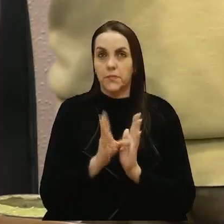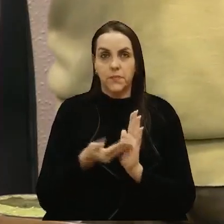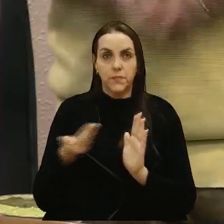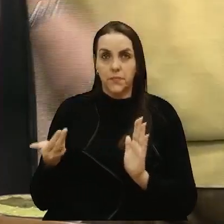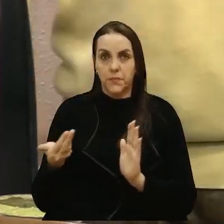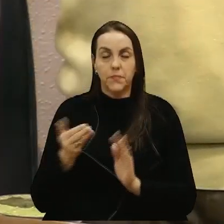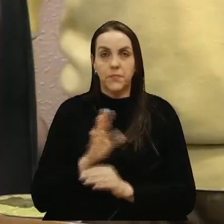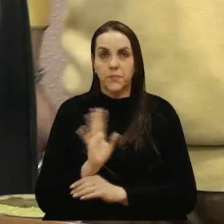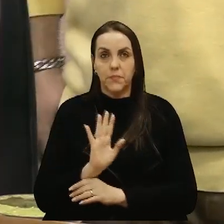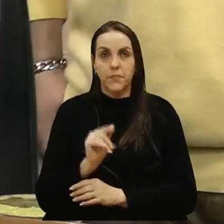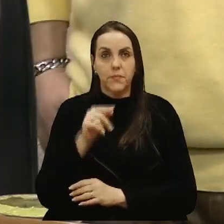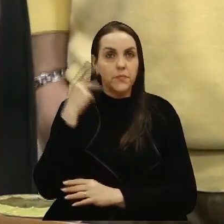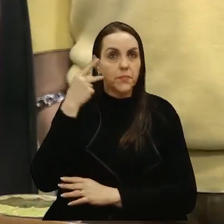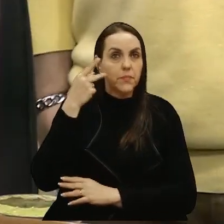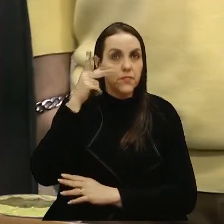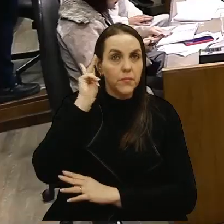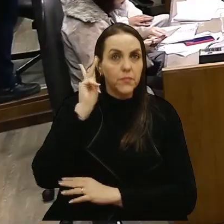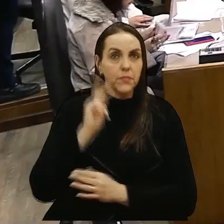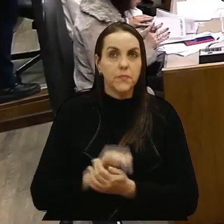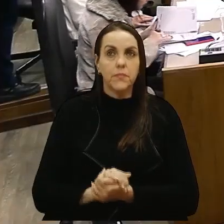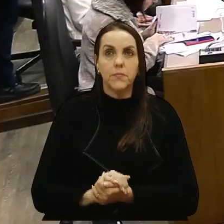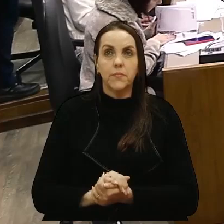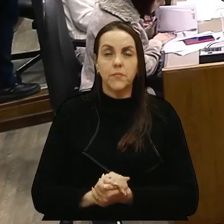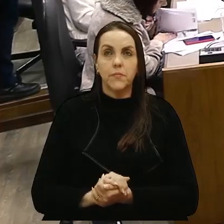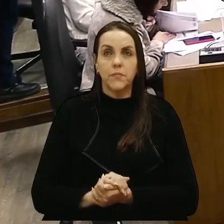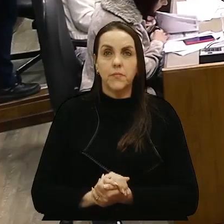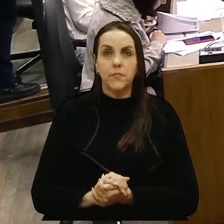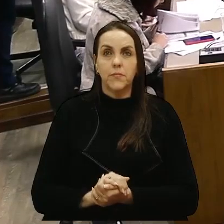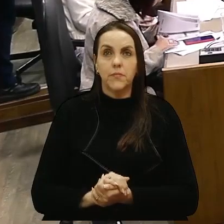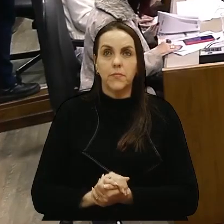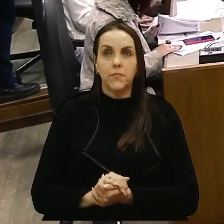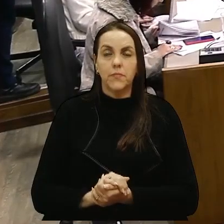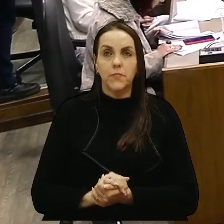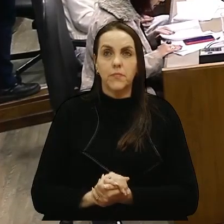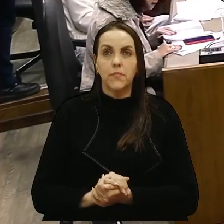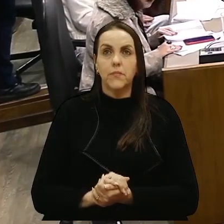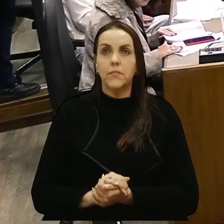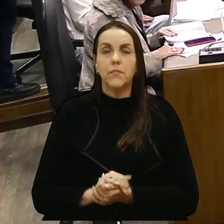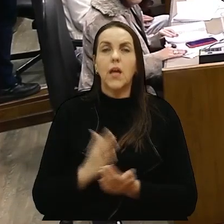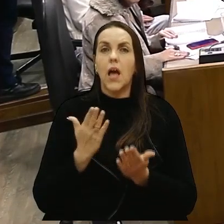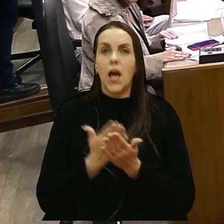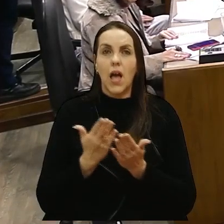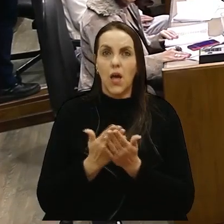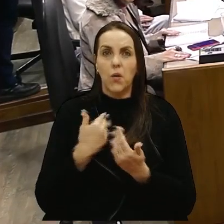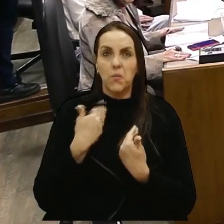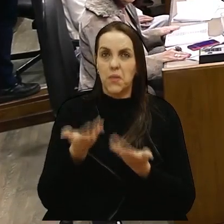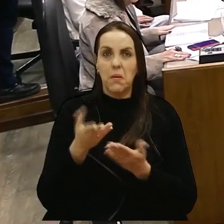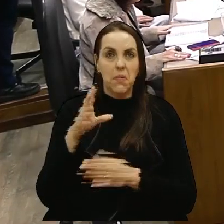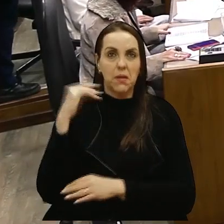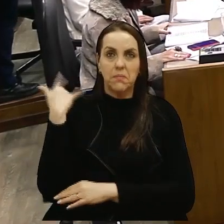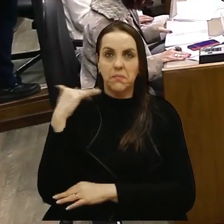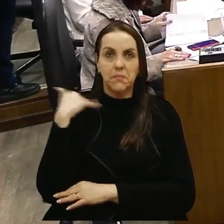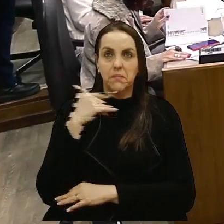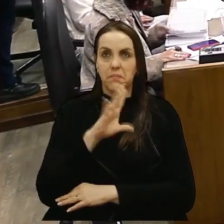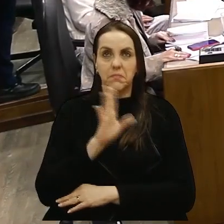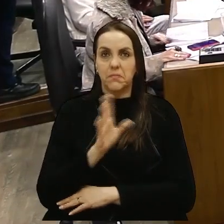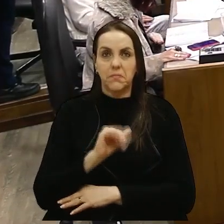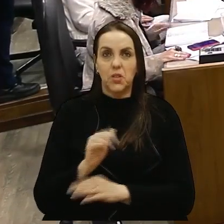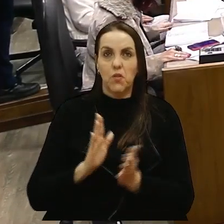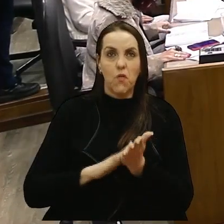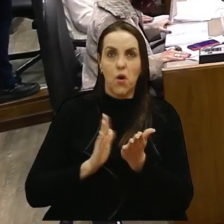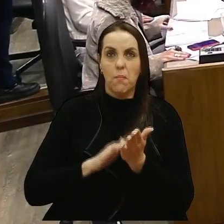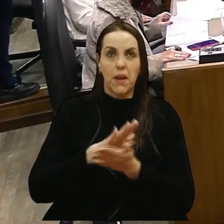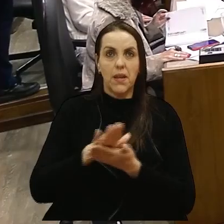retira, vereador Iago? A aula que eu dei para a Andressa aqui, não vou tirar hoje. Pois não, E não vou cobrar nada. Segue